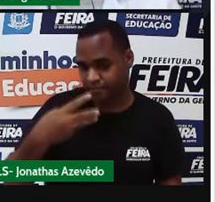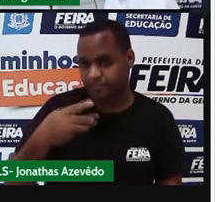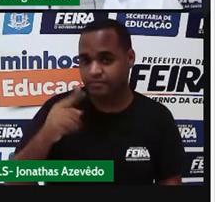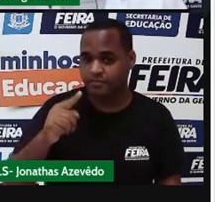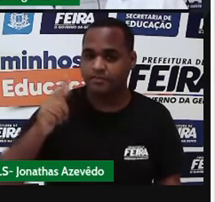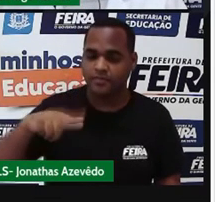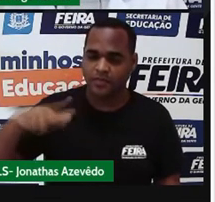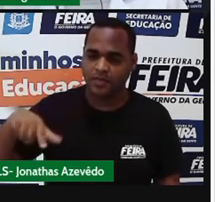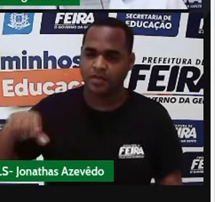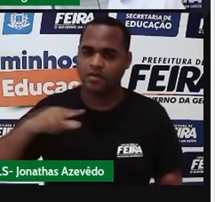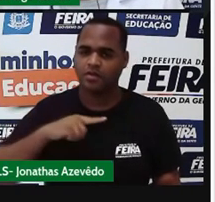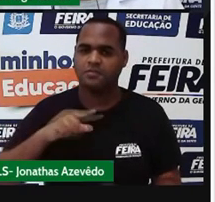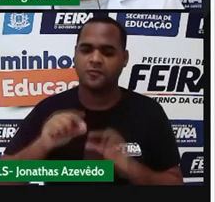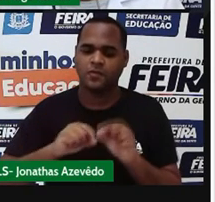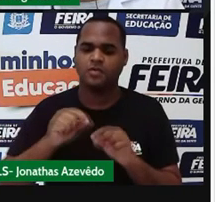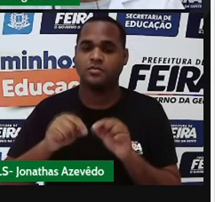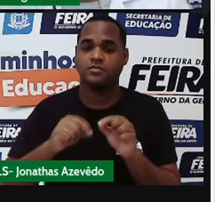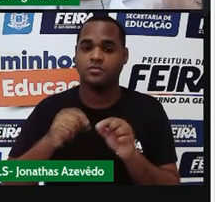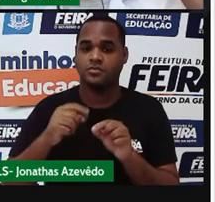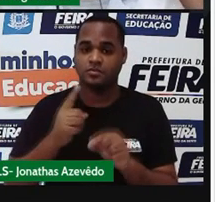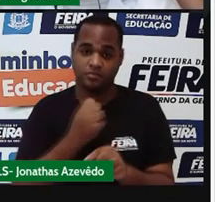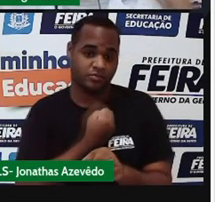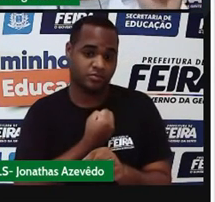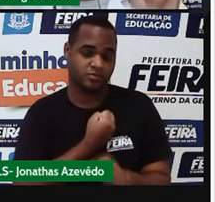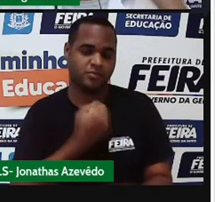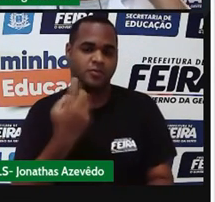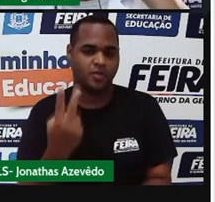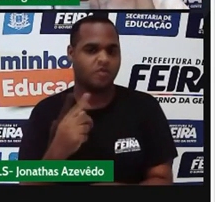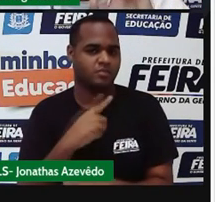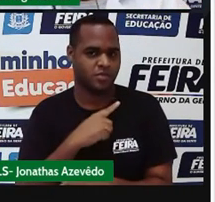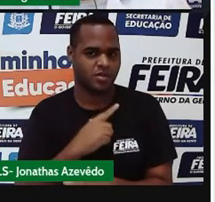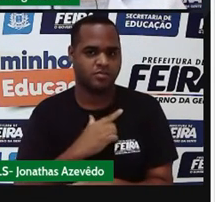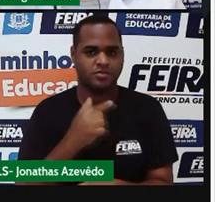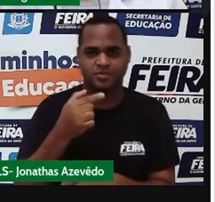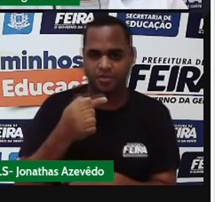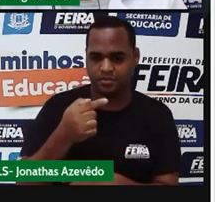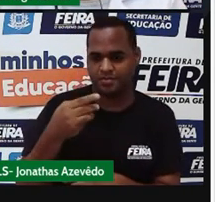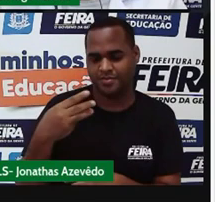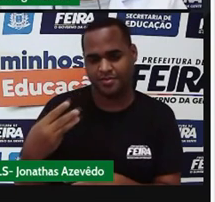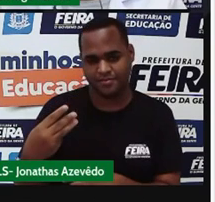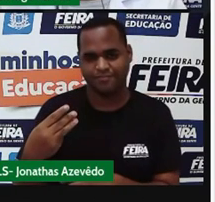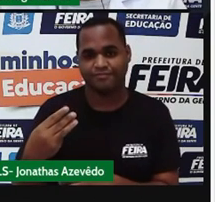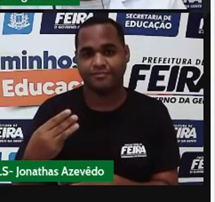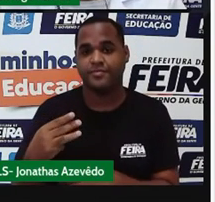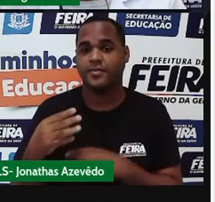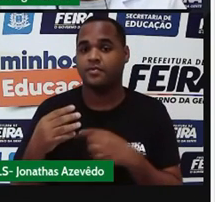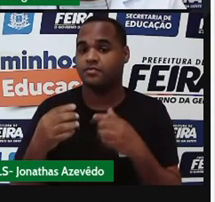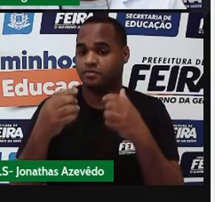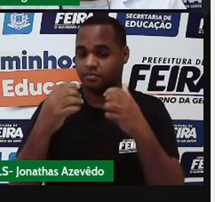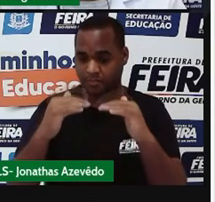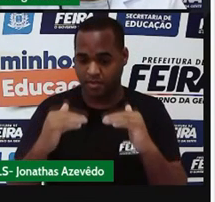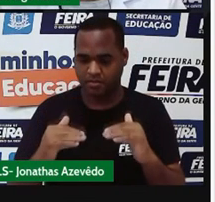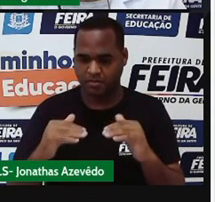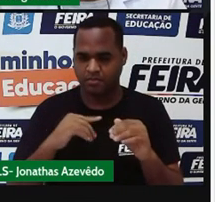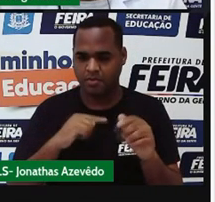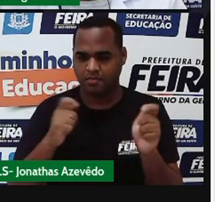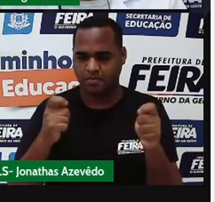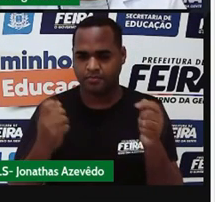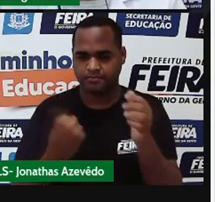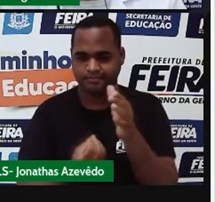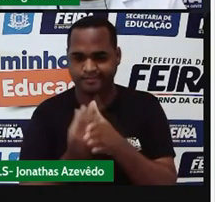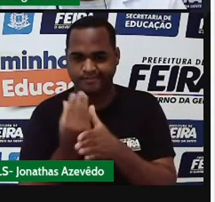repete 73 é formado por dois algarismos o set e o três estão lá embaixo vai fazer